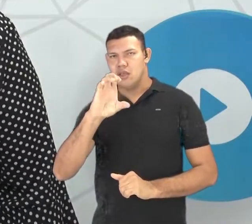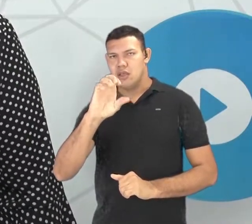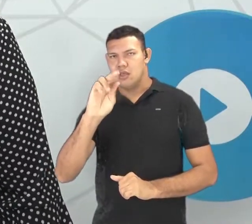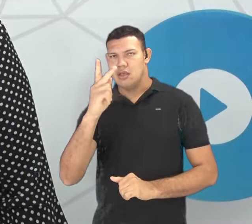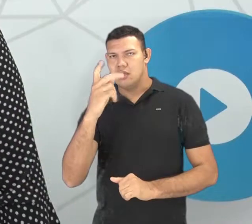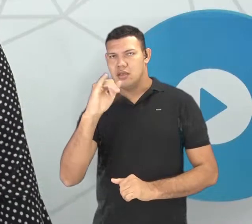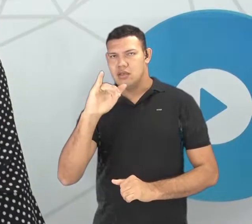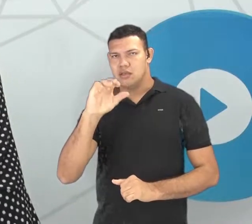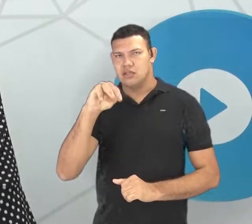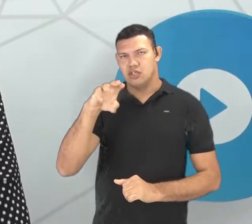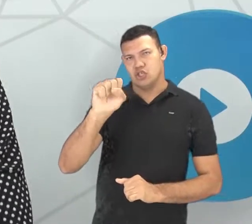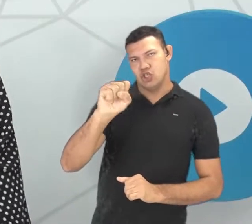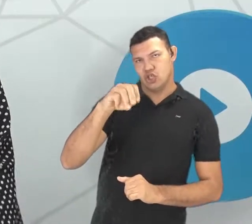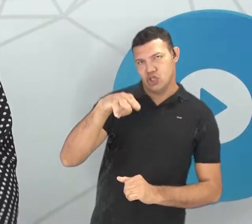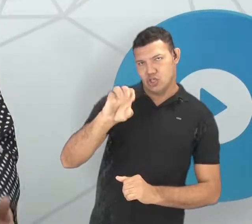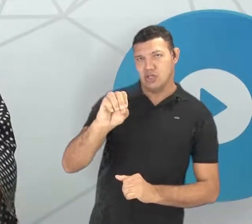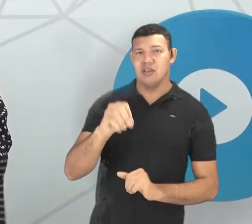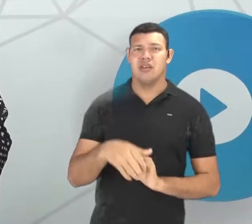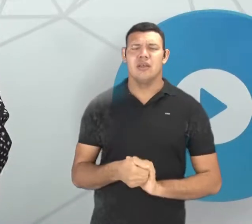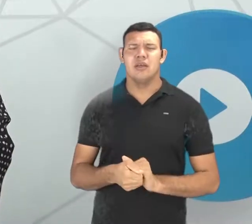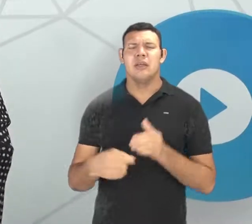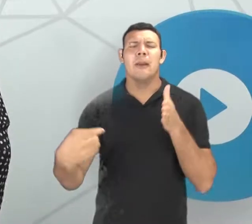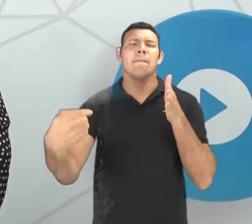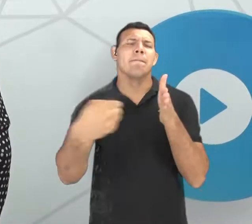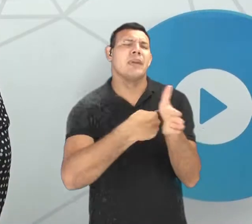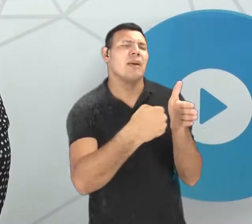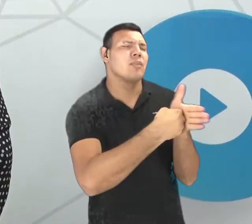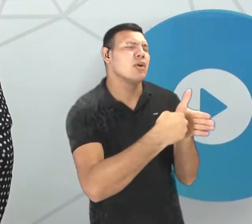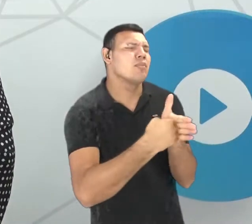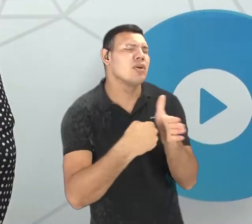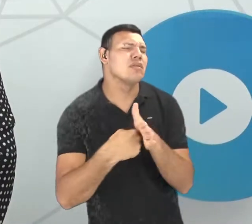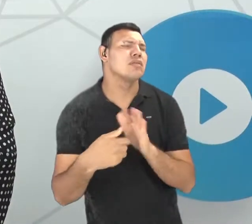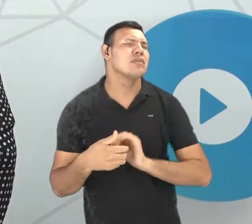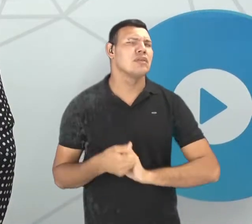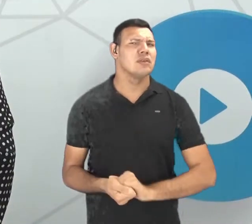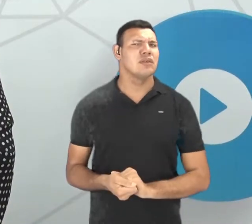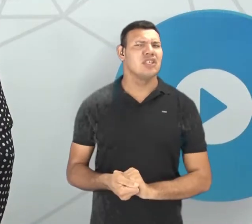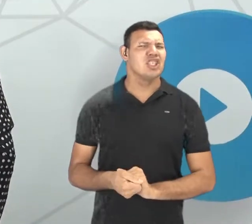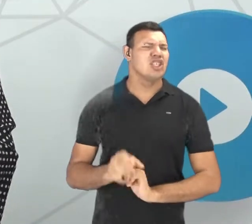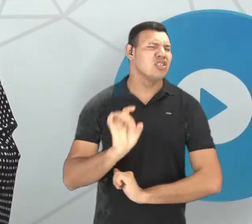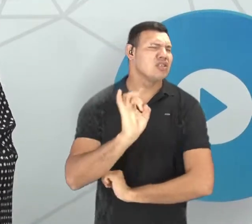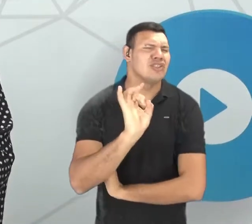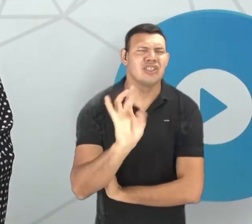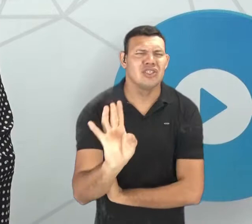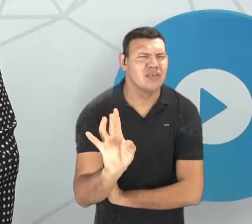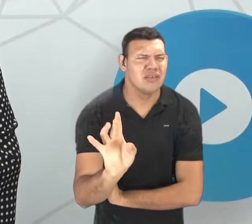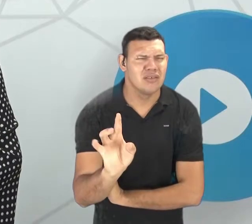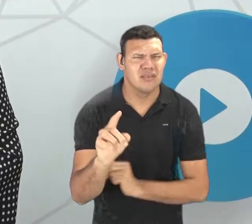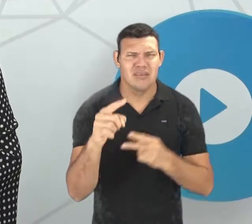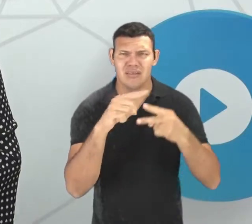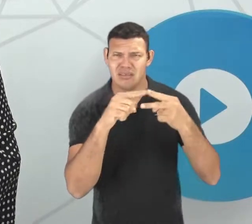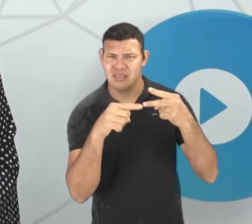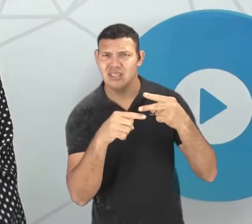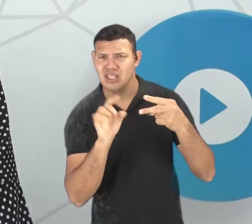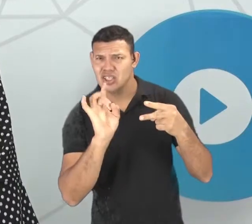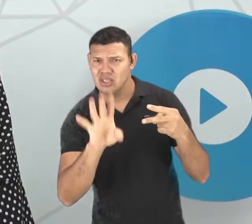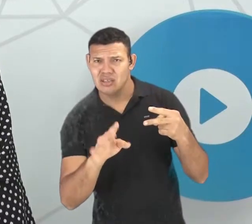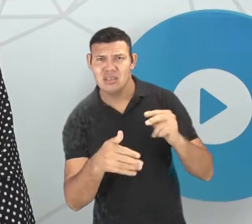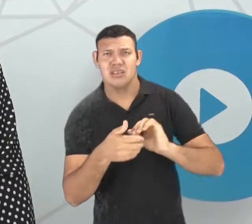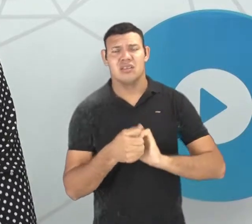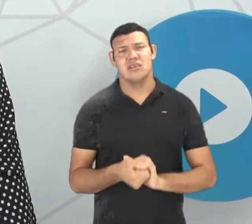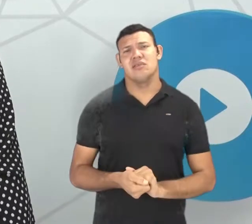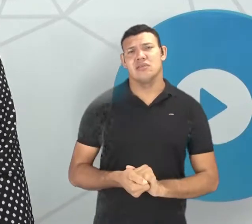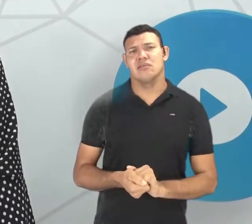estrutural. Aí verão de dizer, mas vocês poderão me perguntar, mas e é somente essas formas? Não, existem